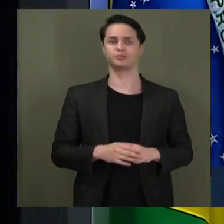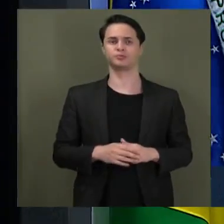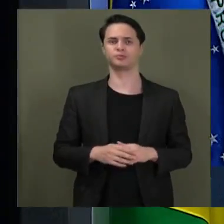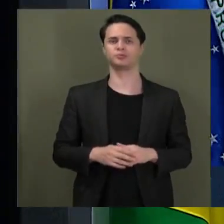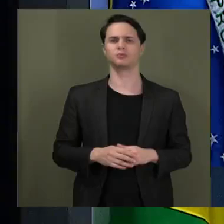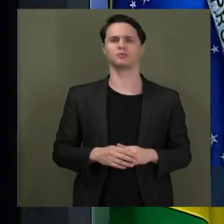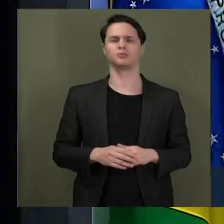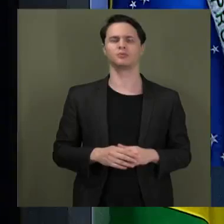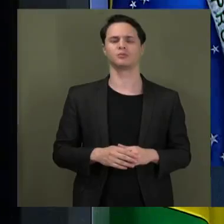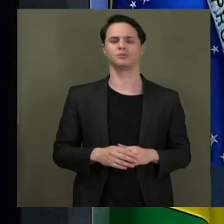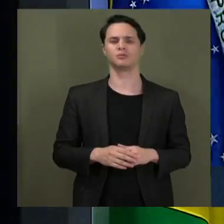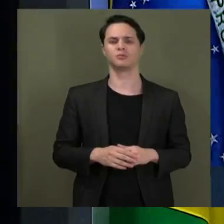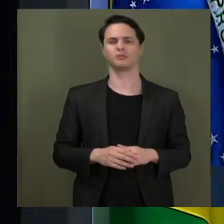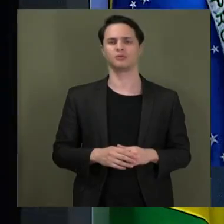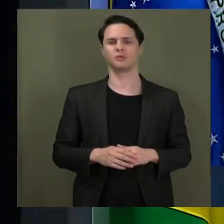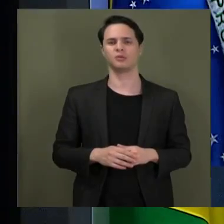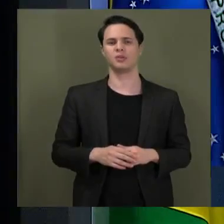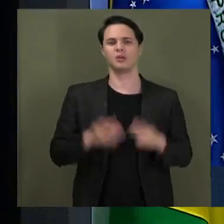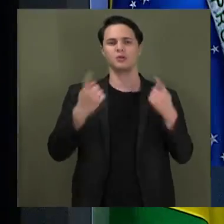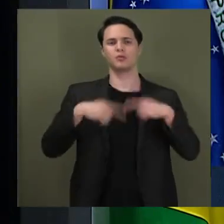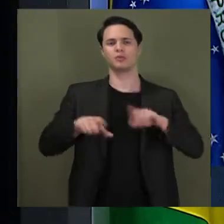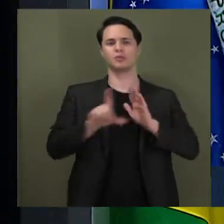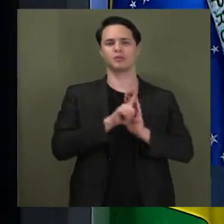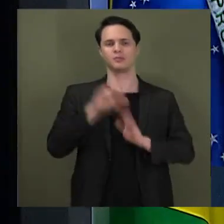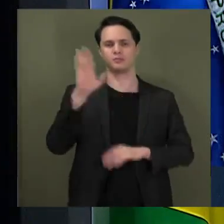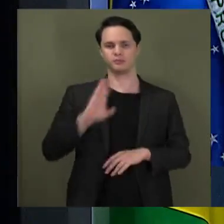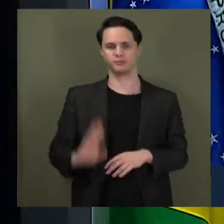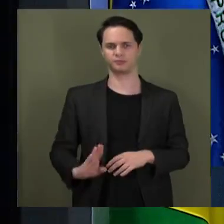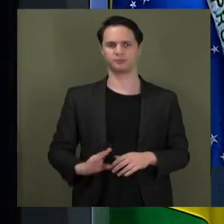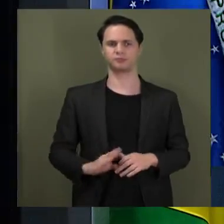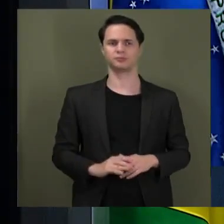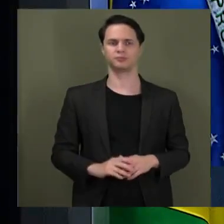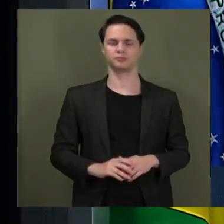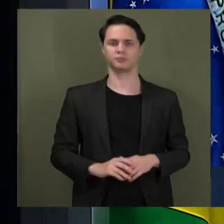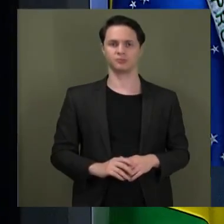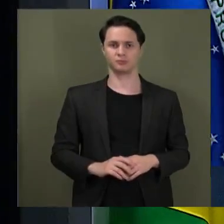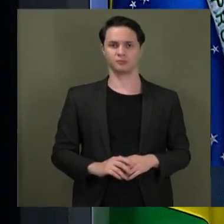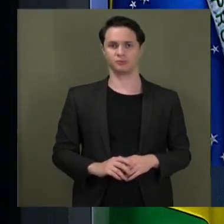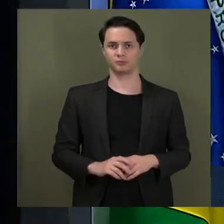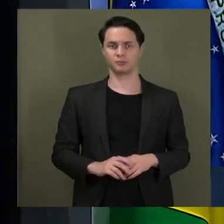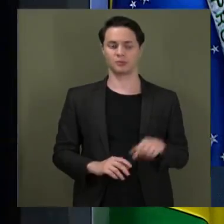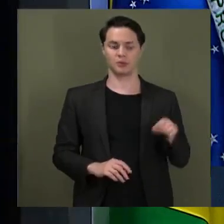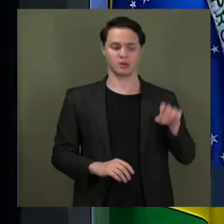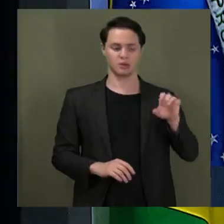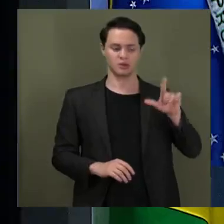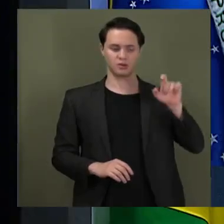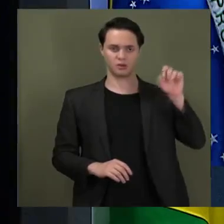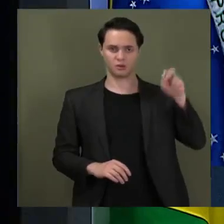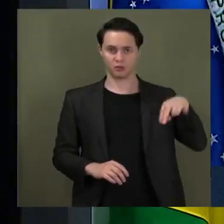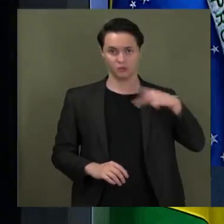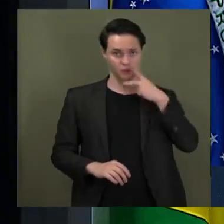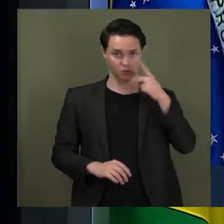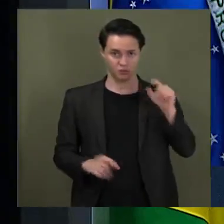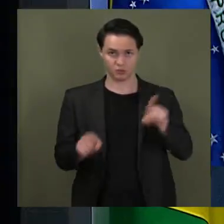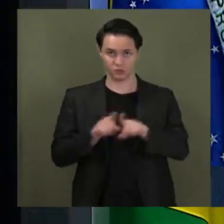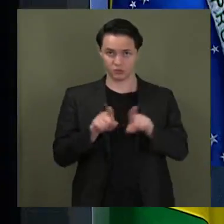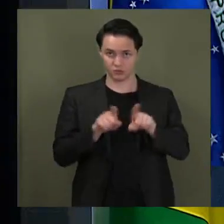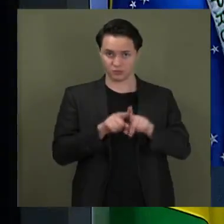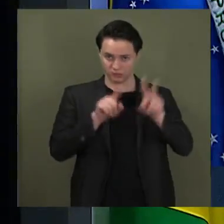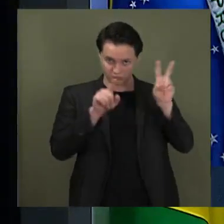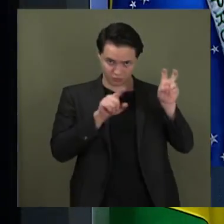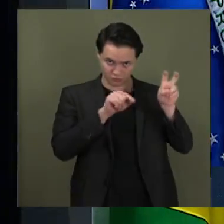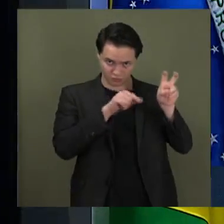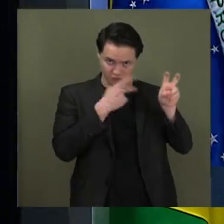solicitações que violam a legislação brasileira. E se declarou, se referindo ao então ministro, abro